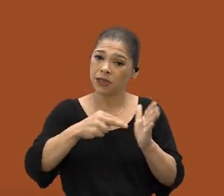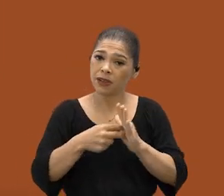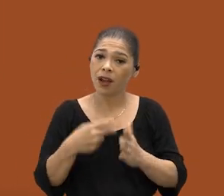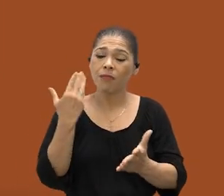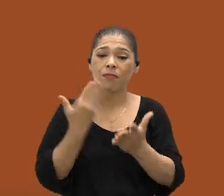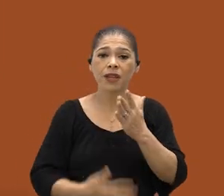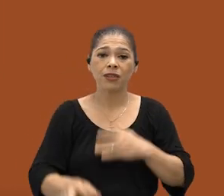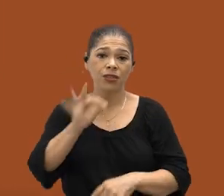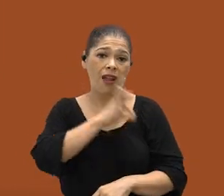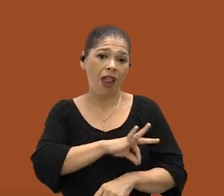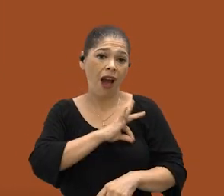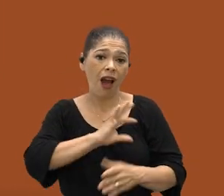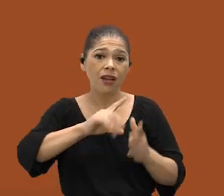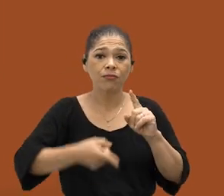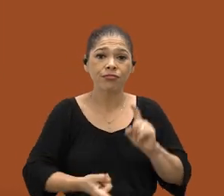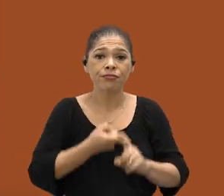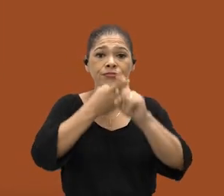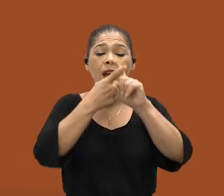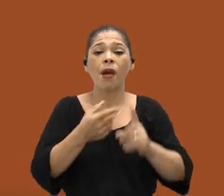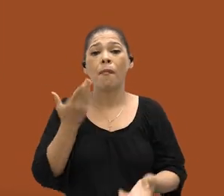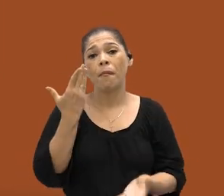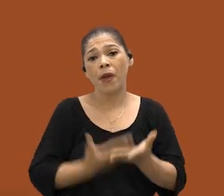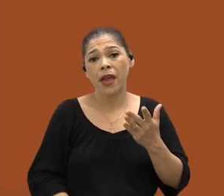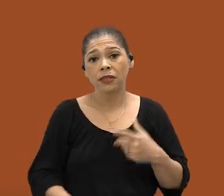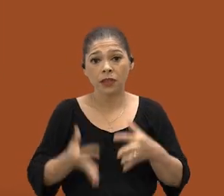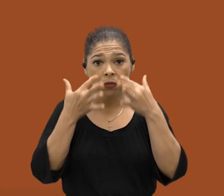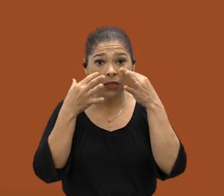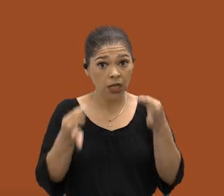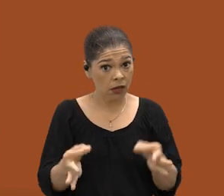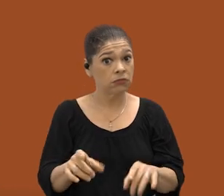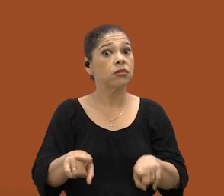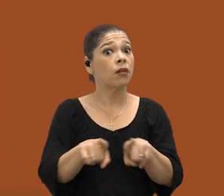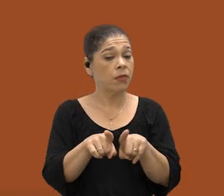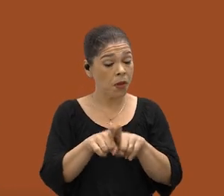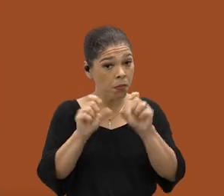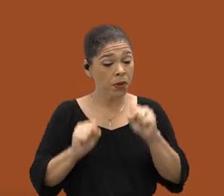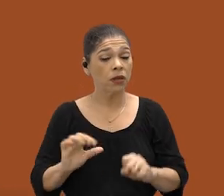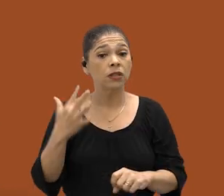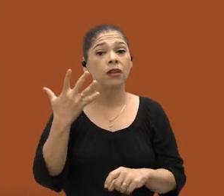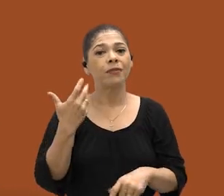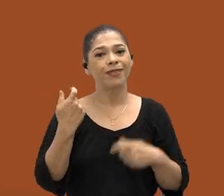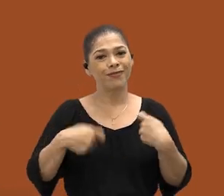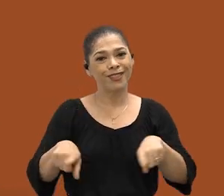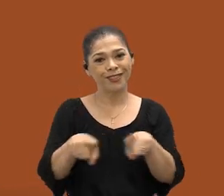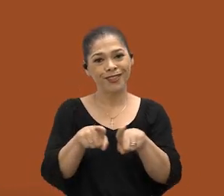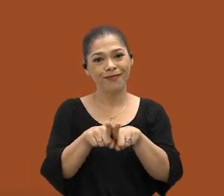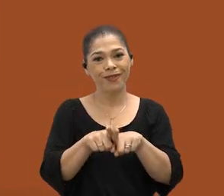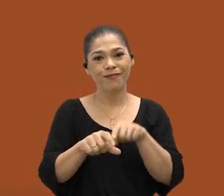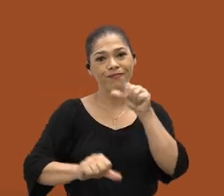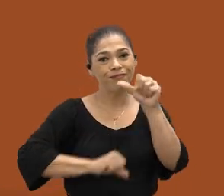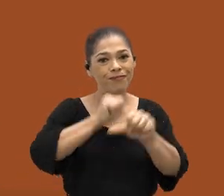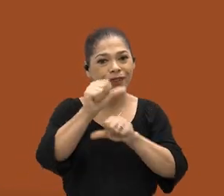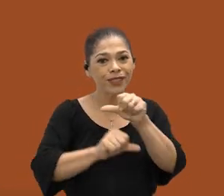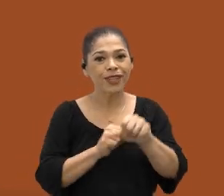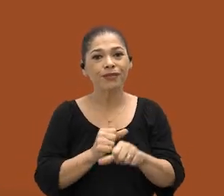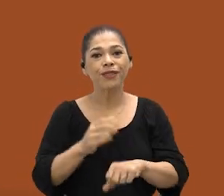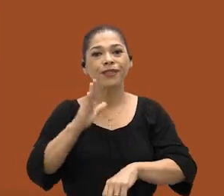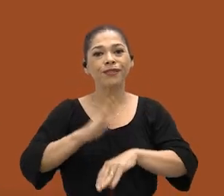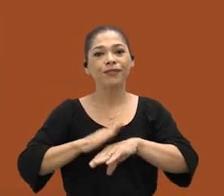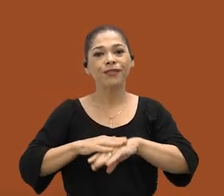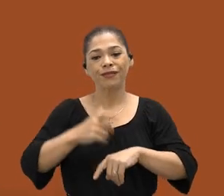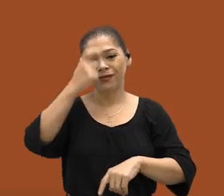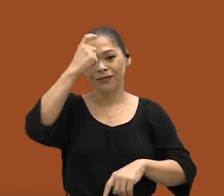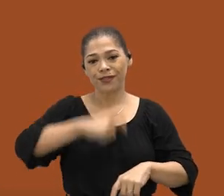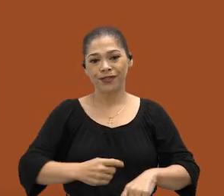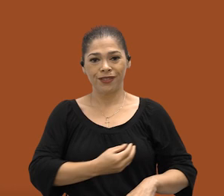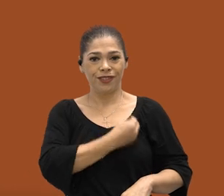a perda da sua remuneração Então isso é muito importante ficar atento mas é necessário também que nós mudamos mudamos a